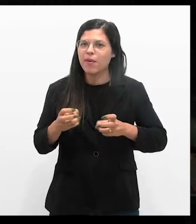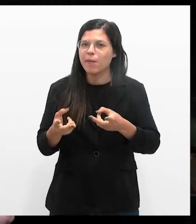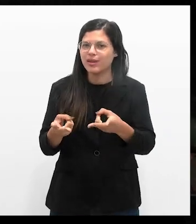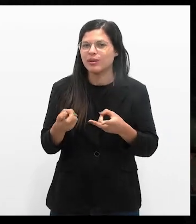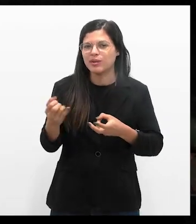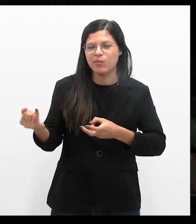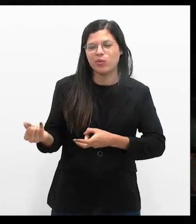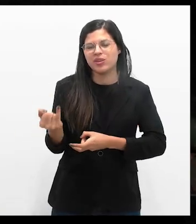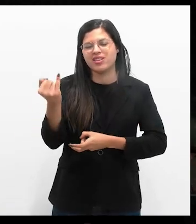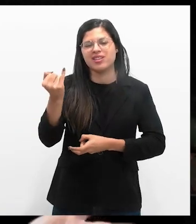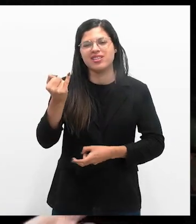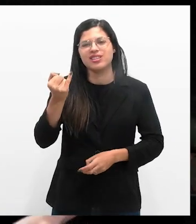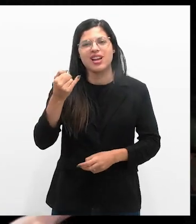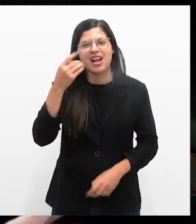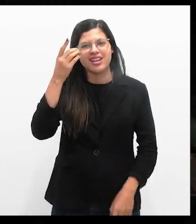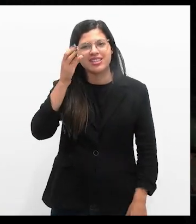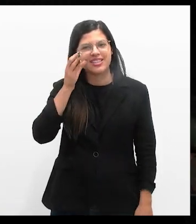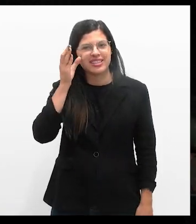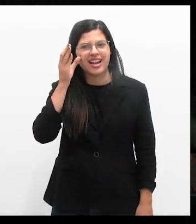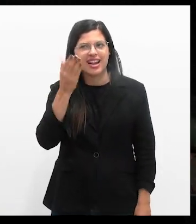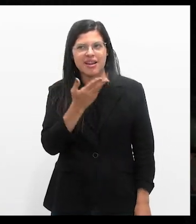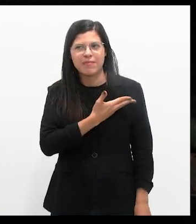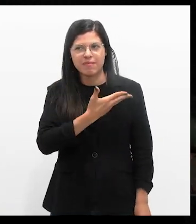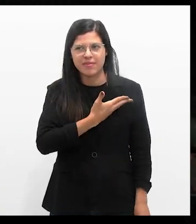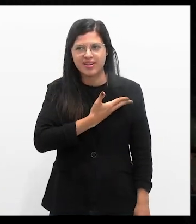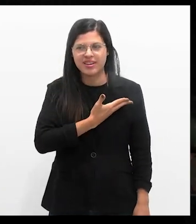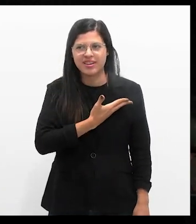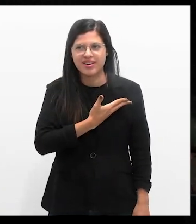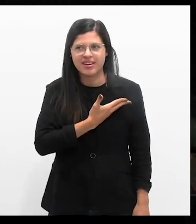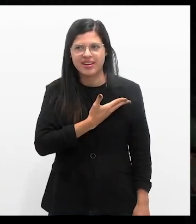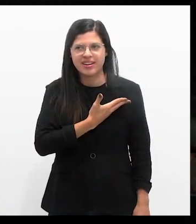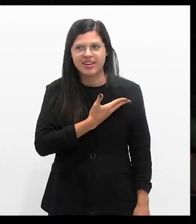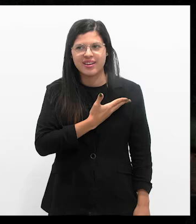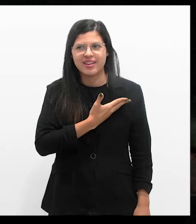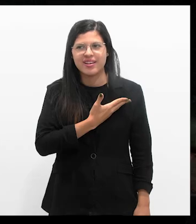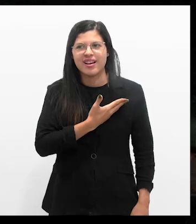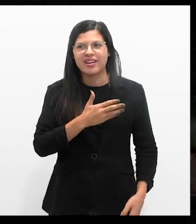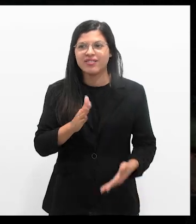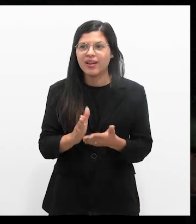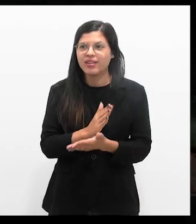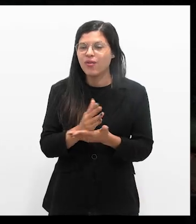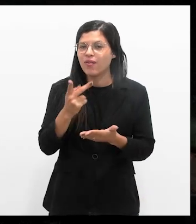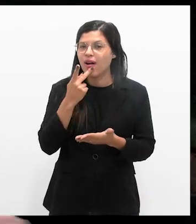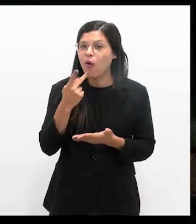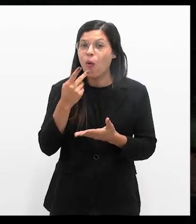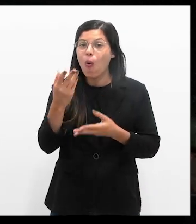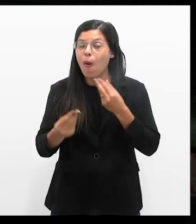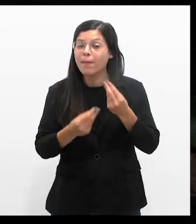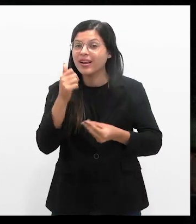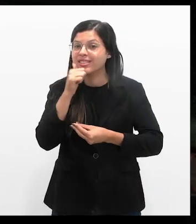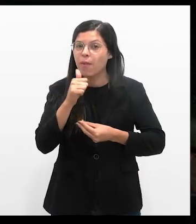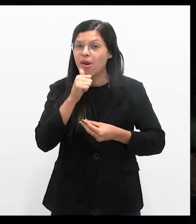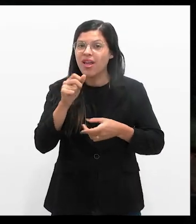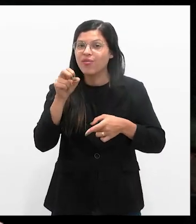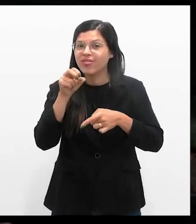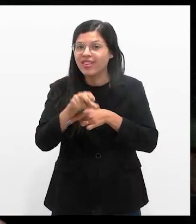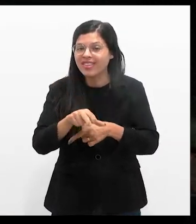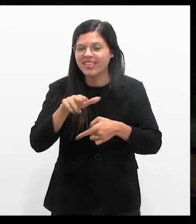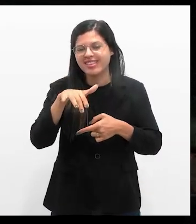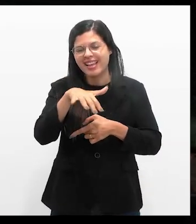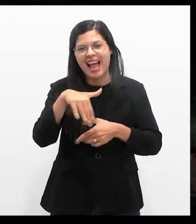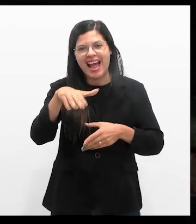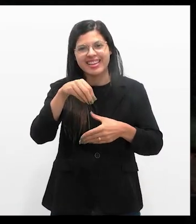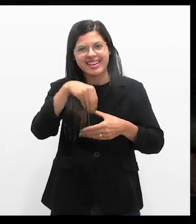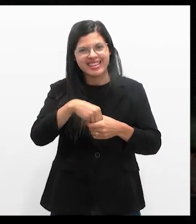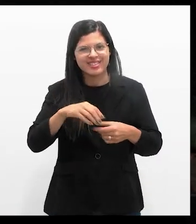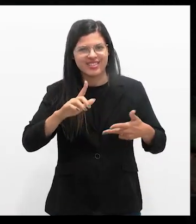temas, eu olho assim, como foi importante. Então, Célia, além de ser minha amiga, eu questionava o tempo todo como é que essa mulher